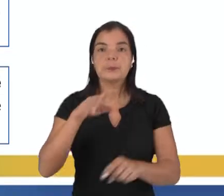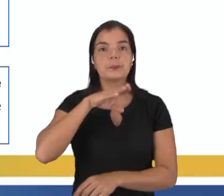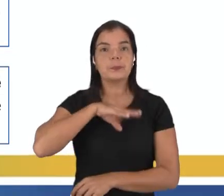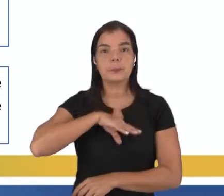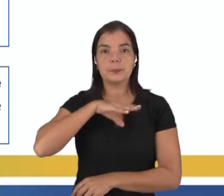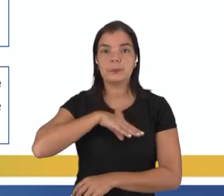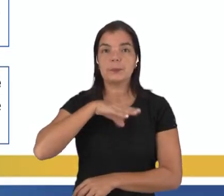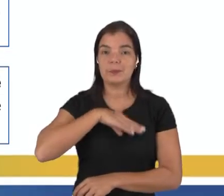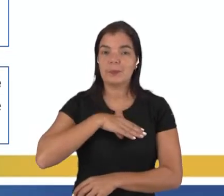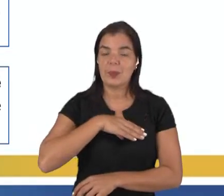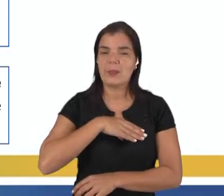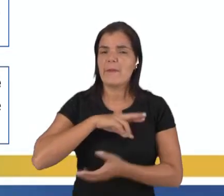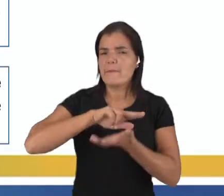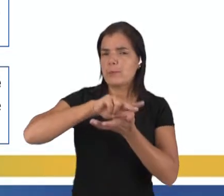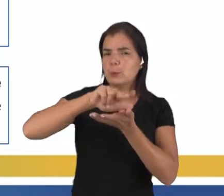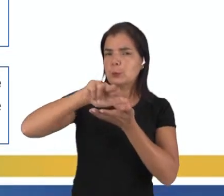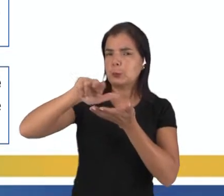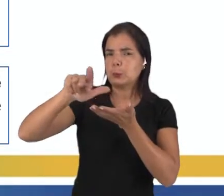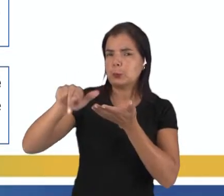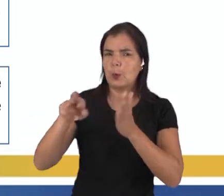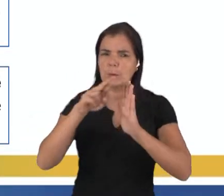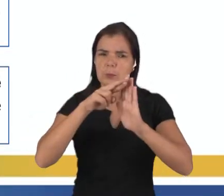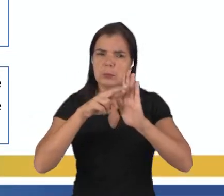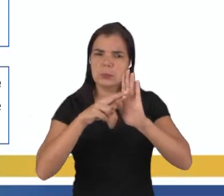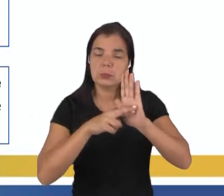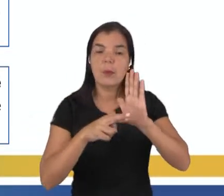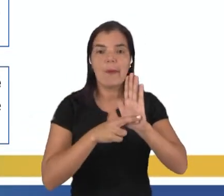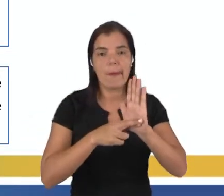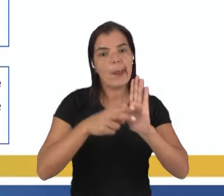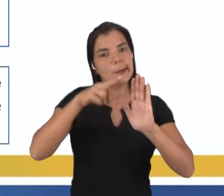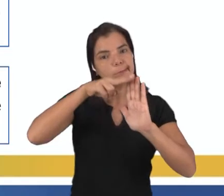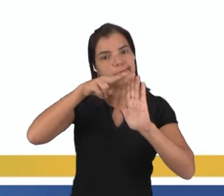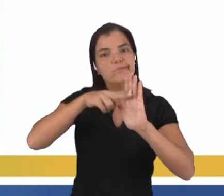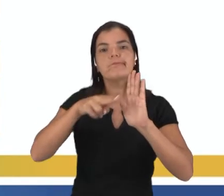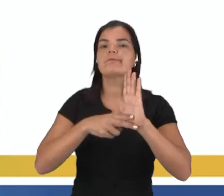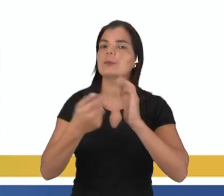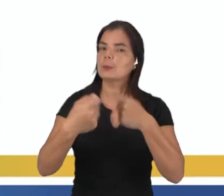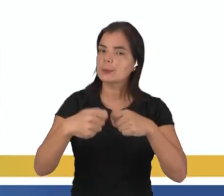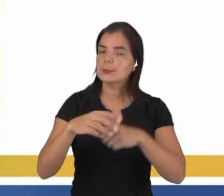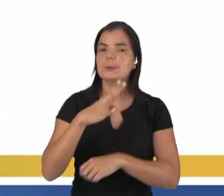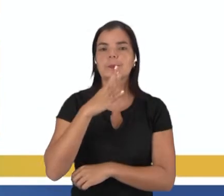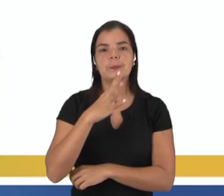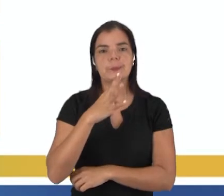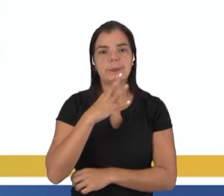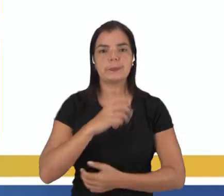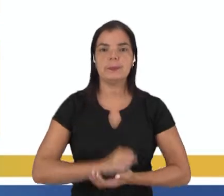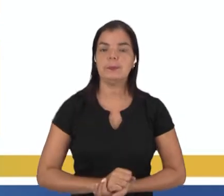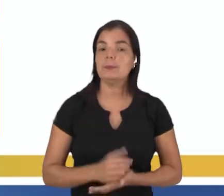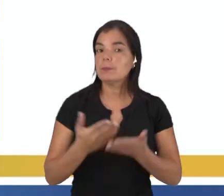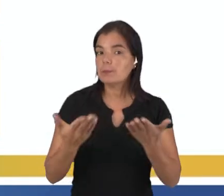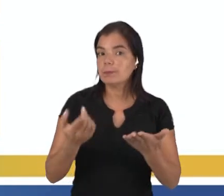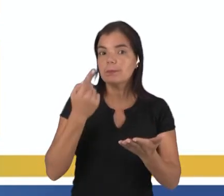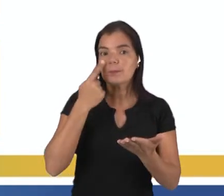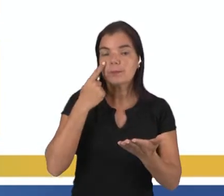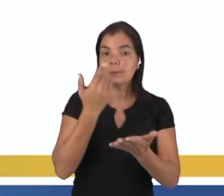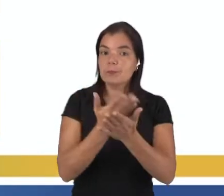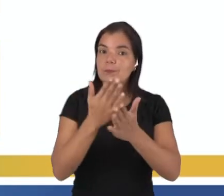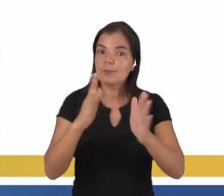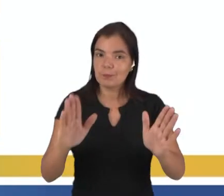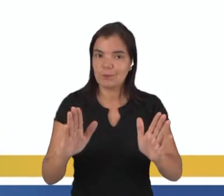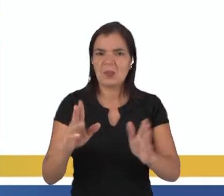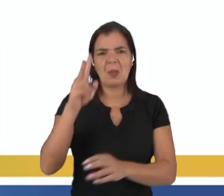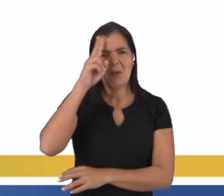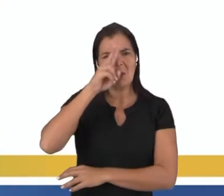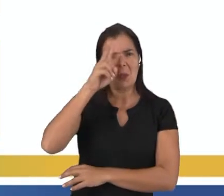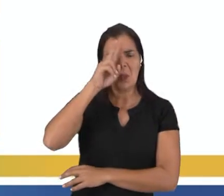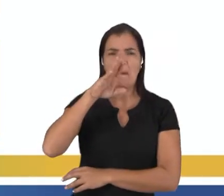gramática do português é recheado de regrinhas e normas que precisamos conhecer. Então, vamos acabar com essa